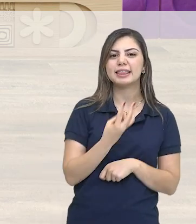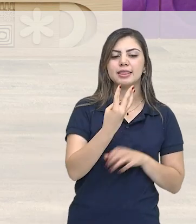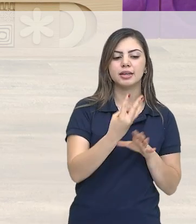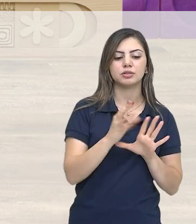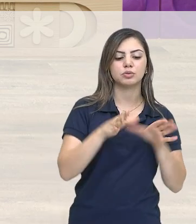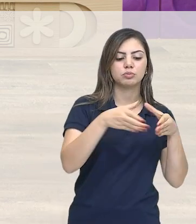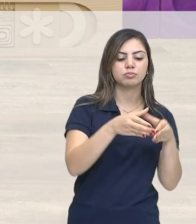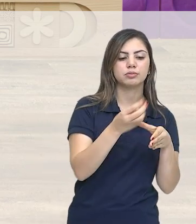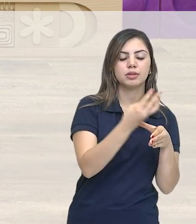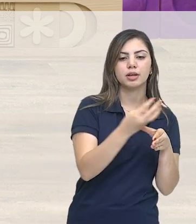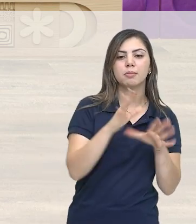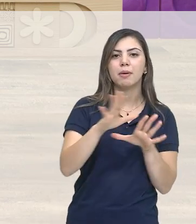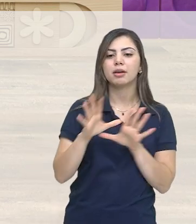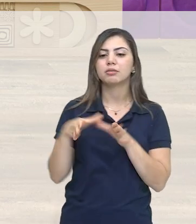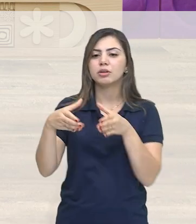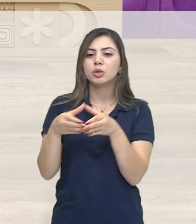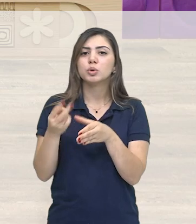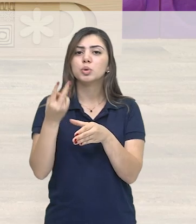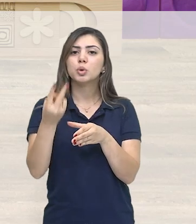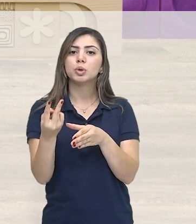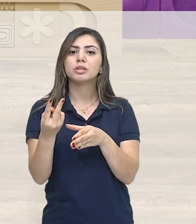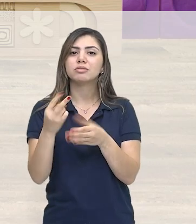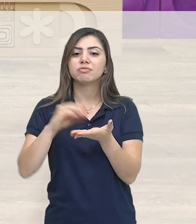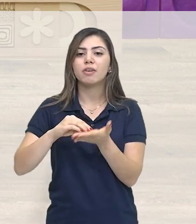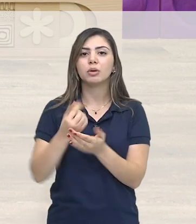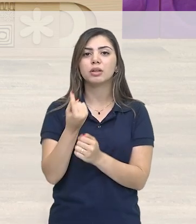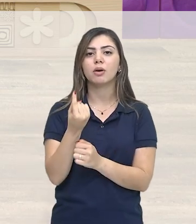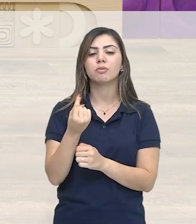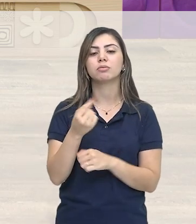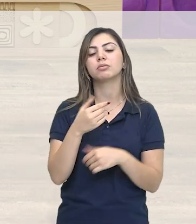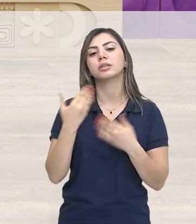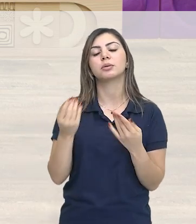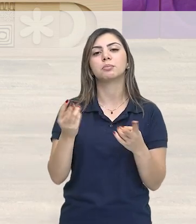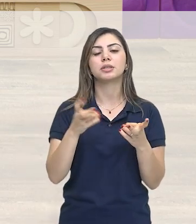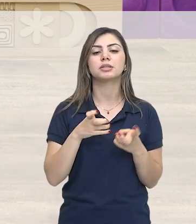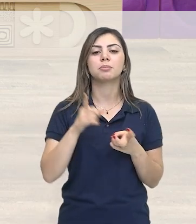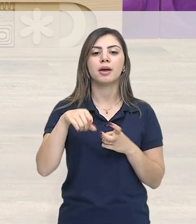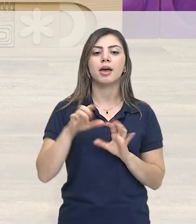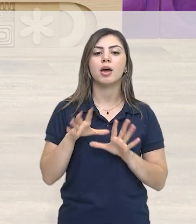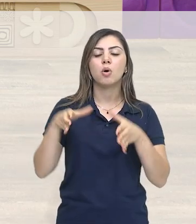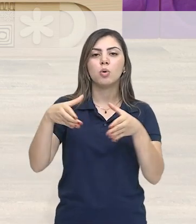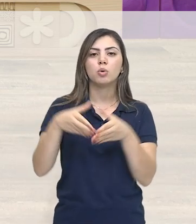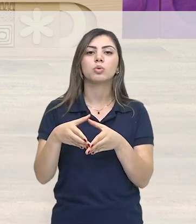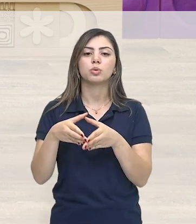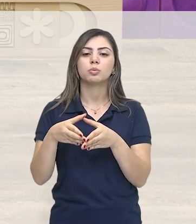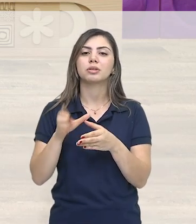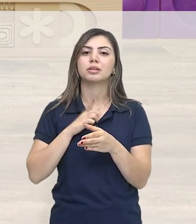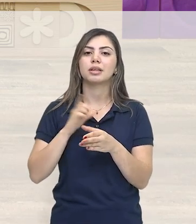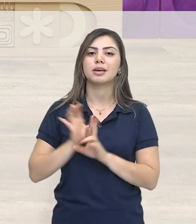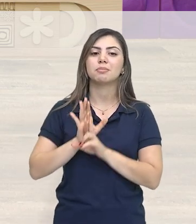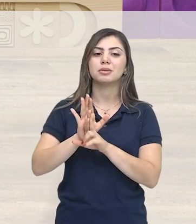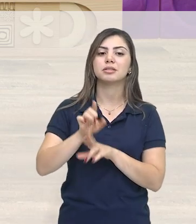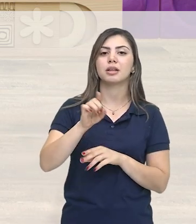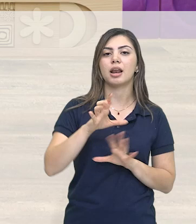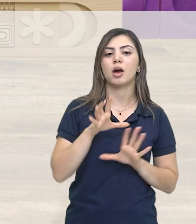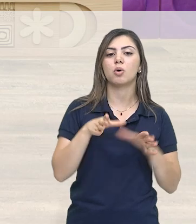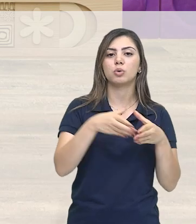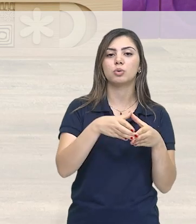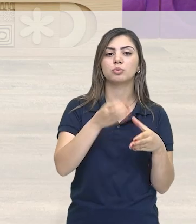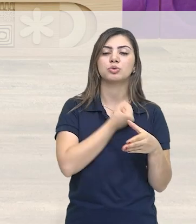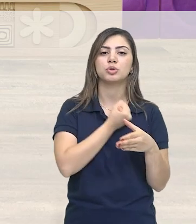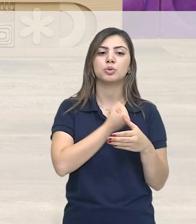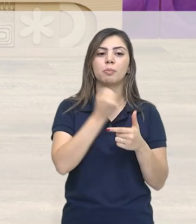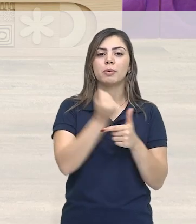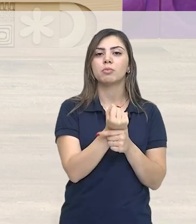gente separa 3, vai ficar sobrando 2. Então, por ser uma quantidade que representa um número primo, só vai